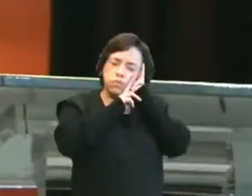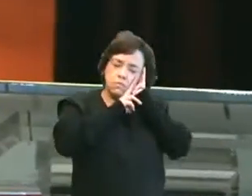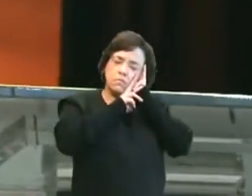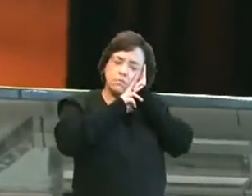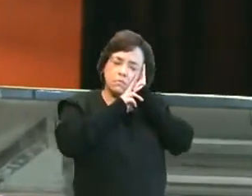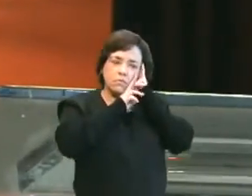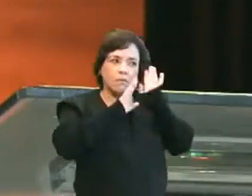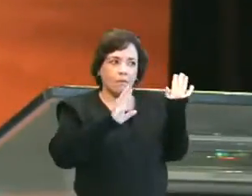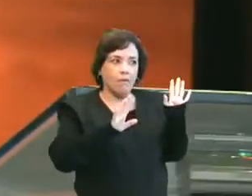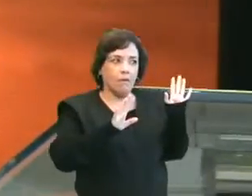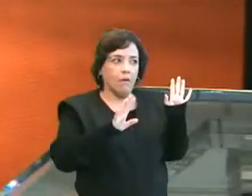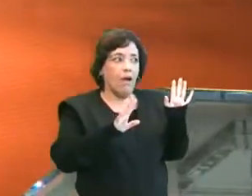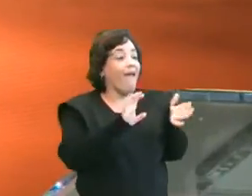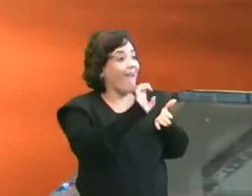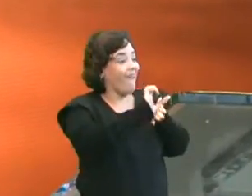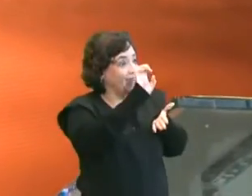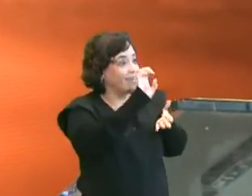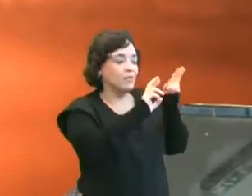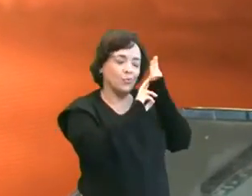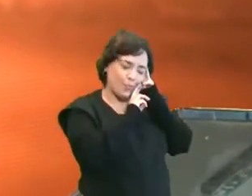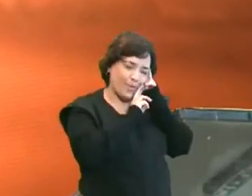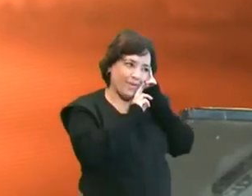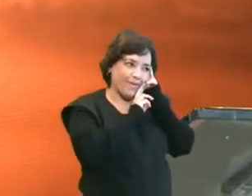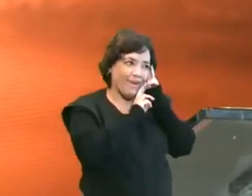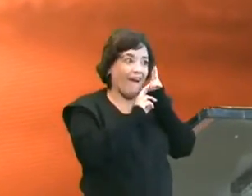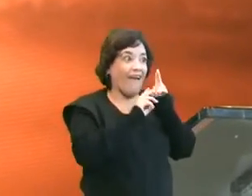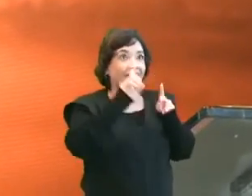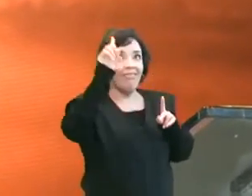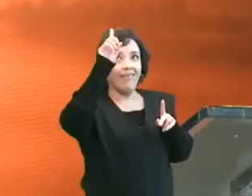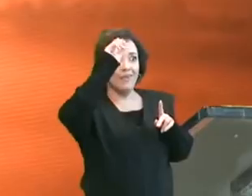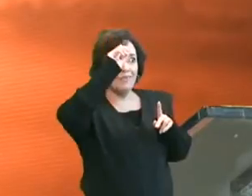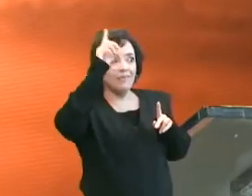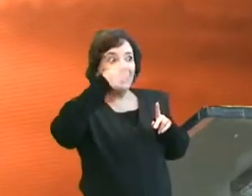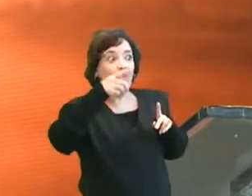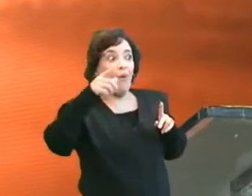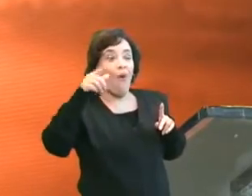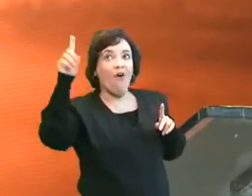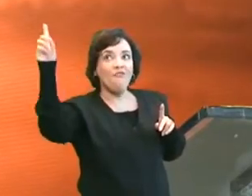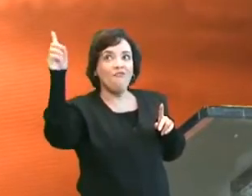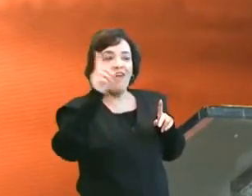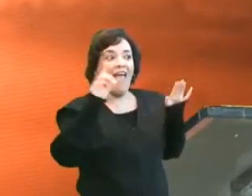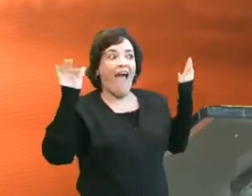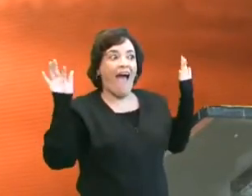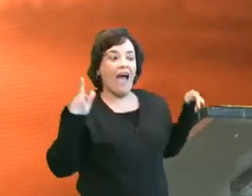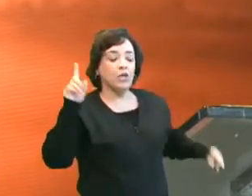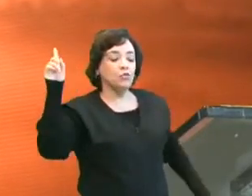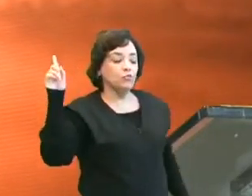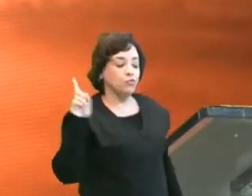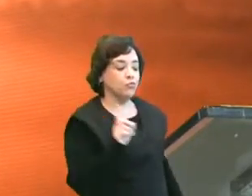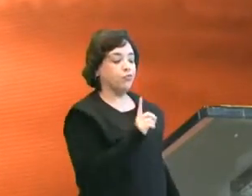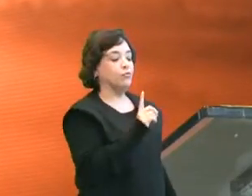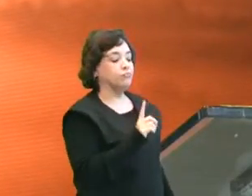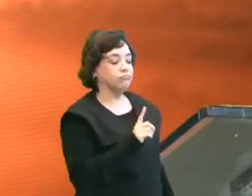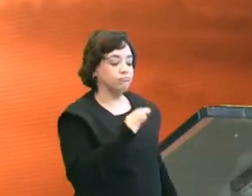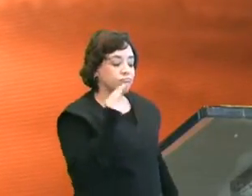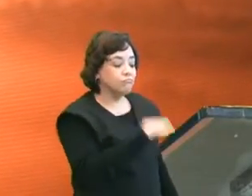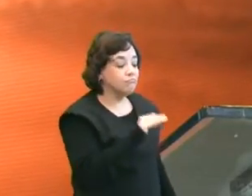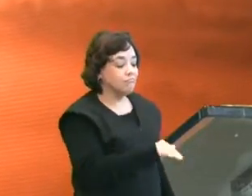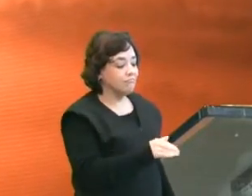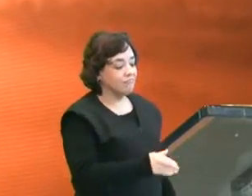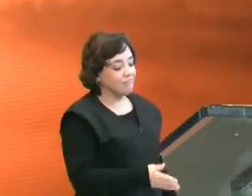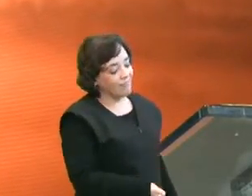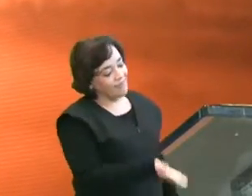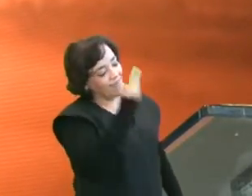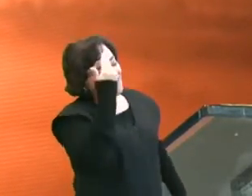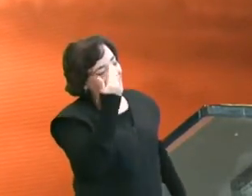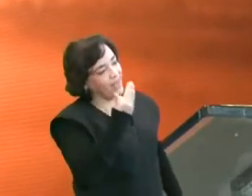que um anjo desperta e diz: Elias, levanta e come. Quando ele desperta,